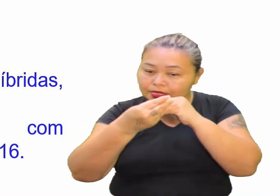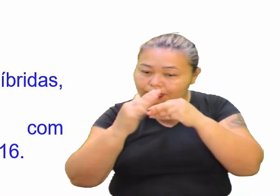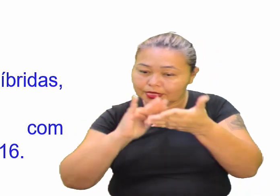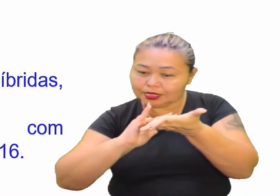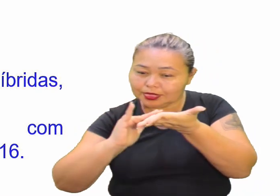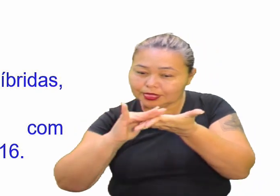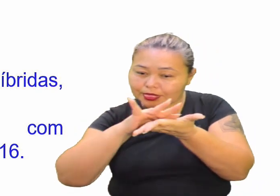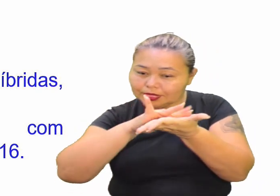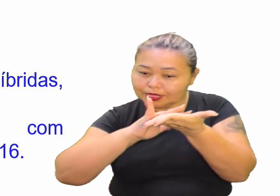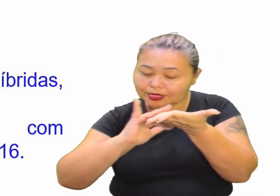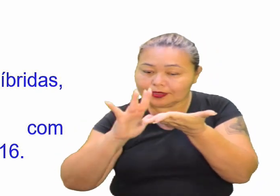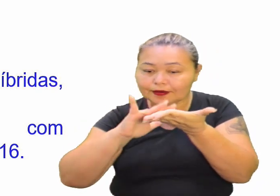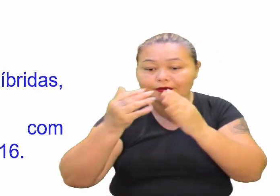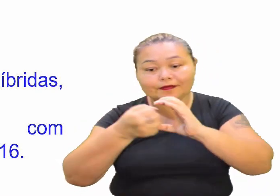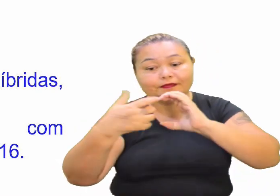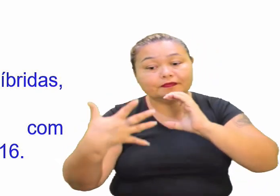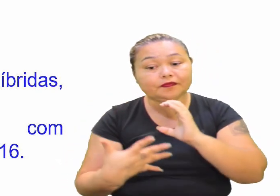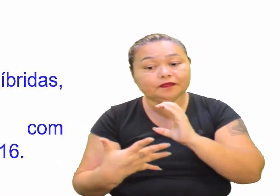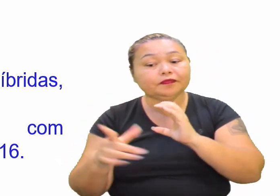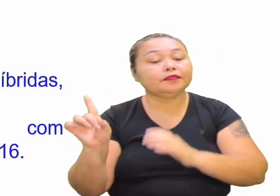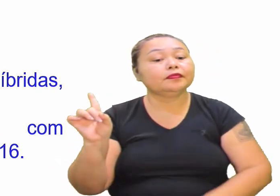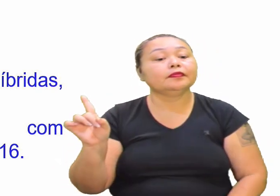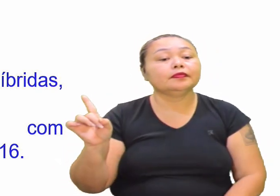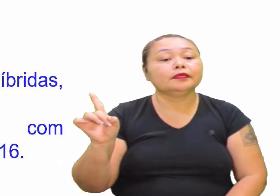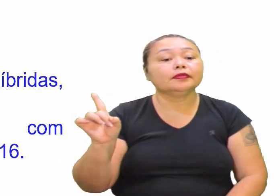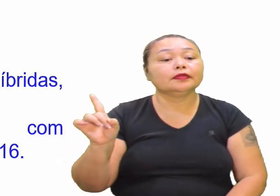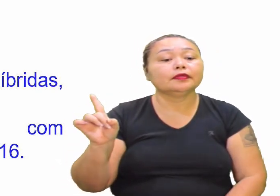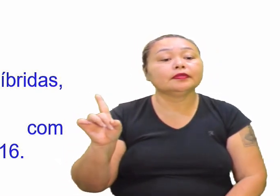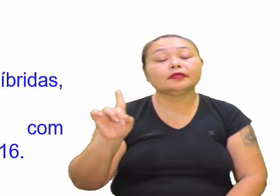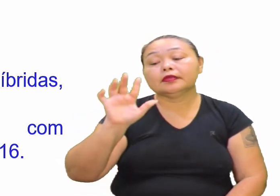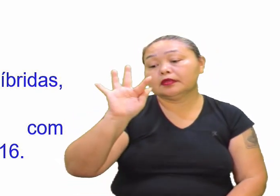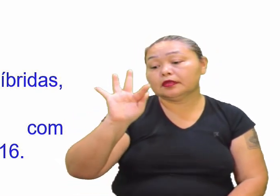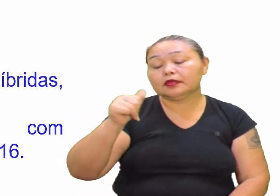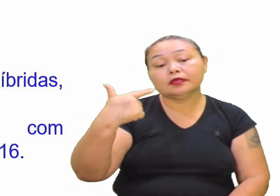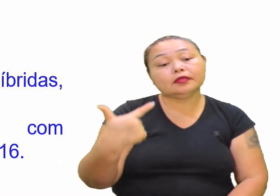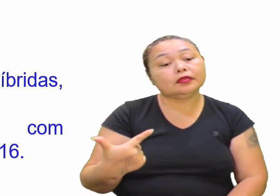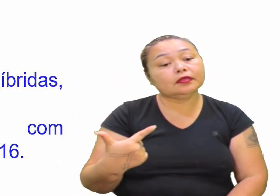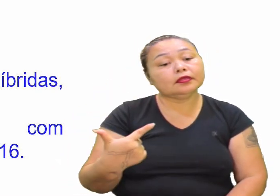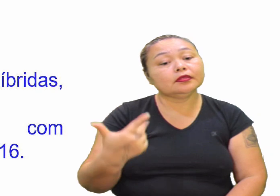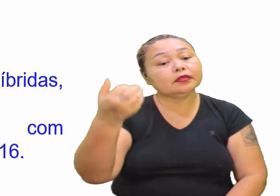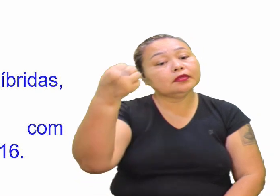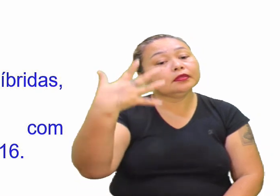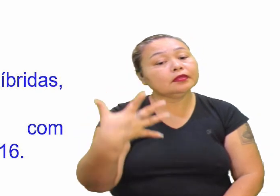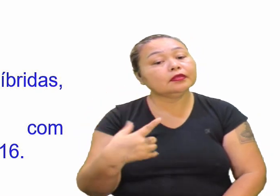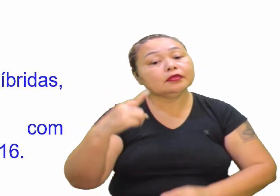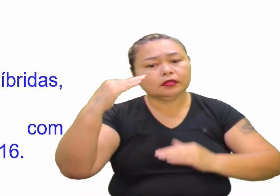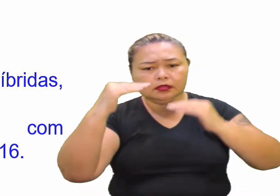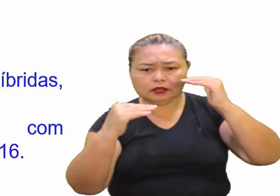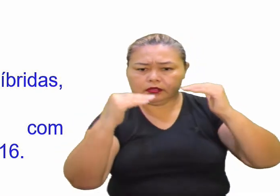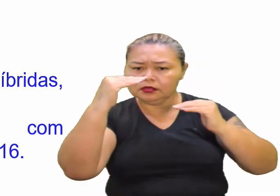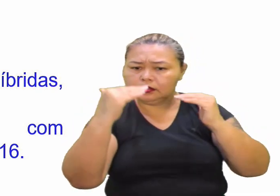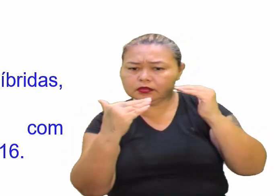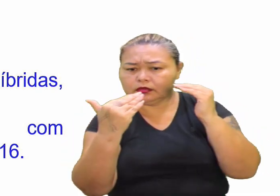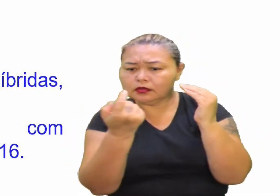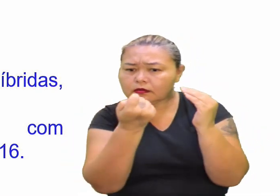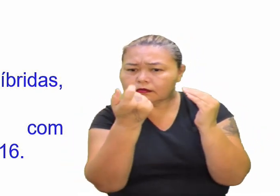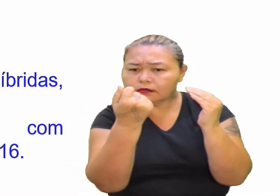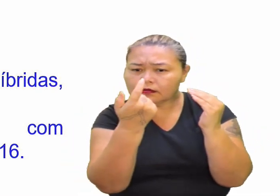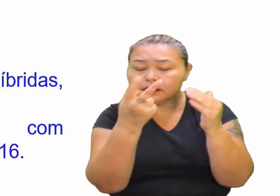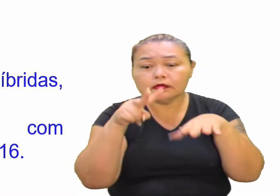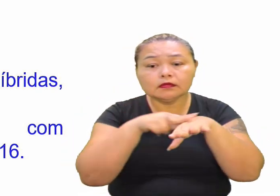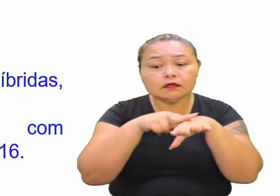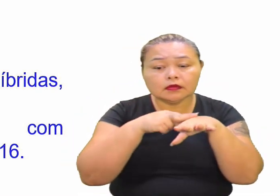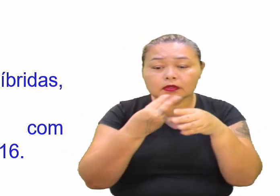característica. Então aí, ó, na F2, explique qual será a proporção de sementes